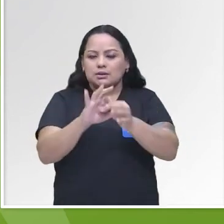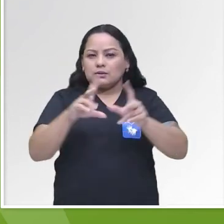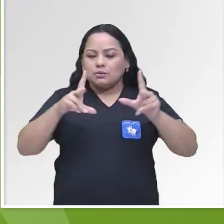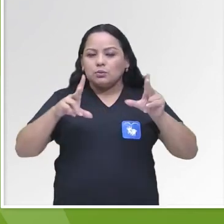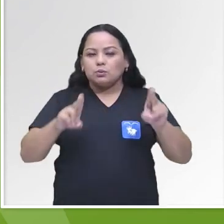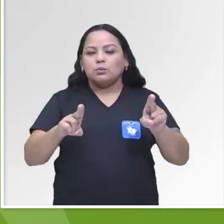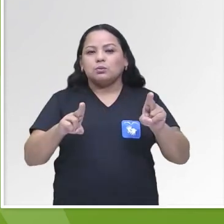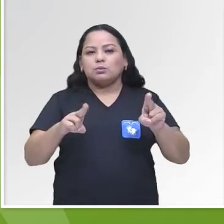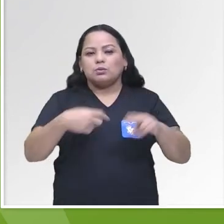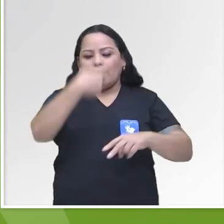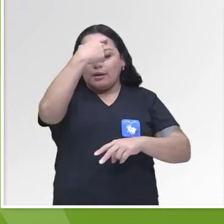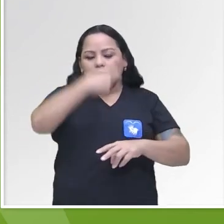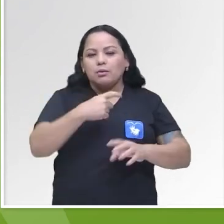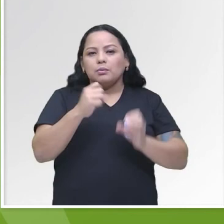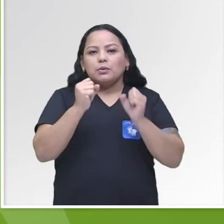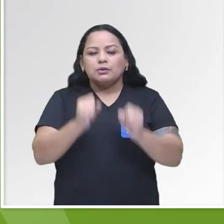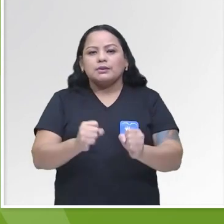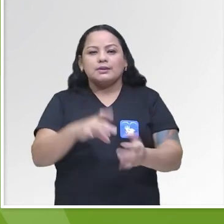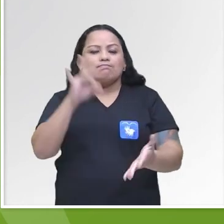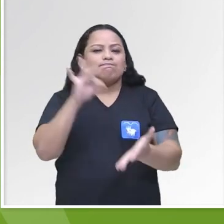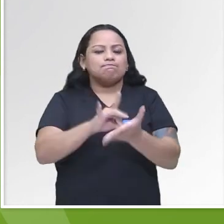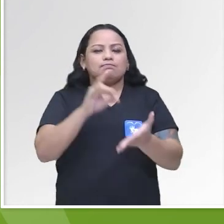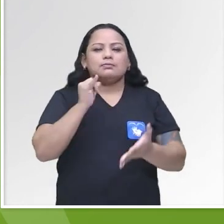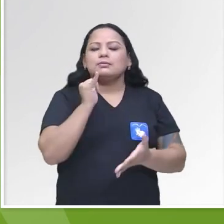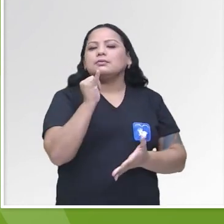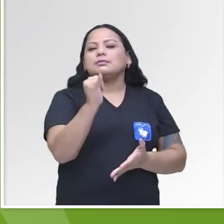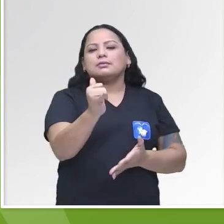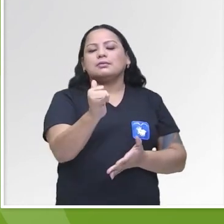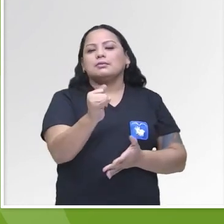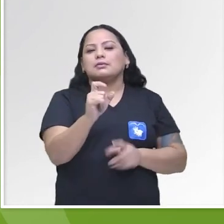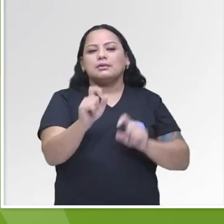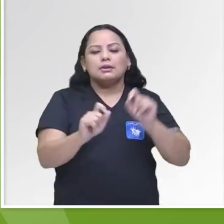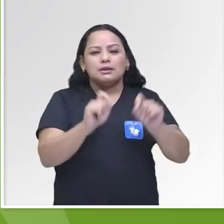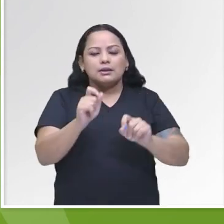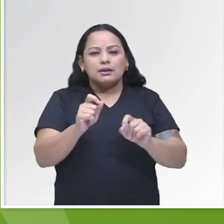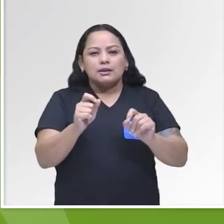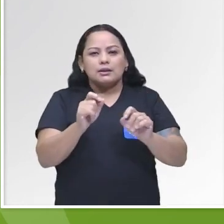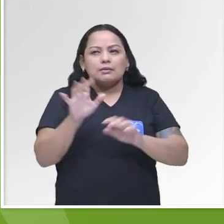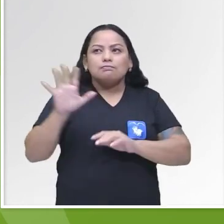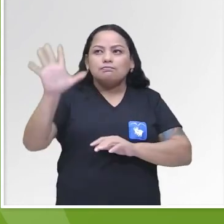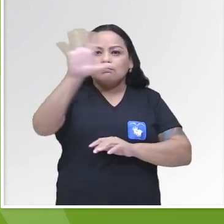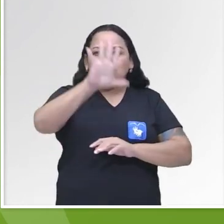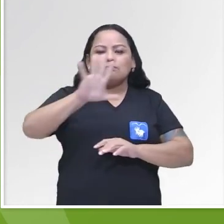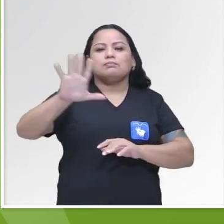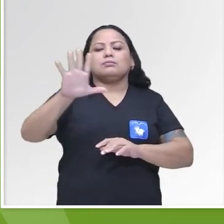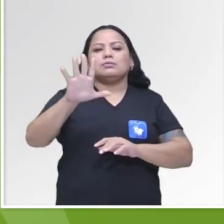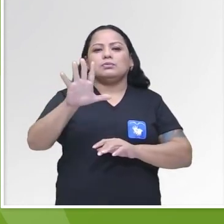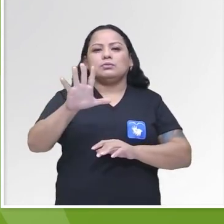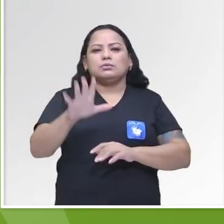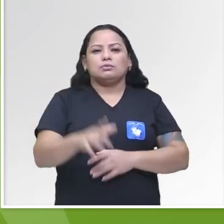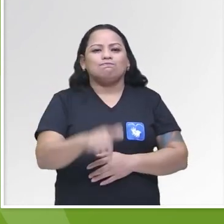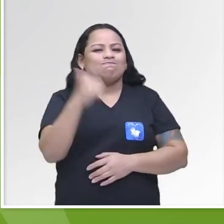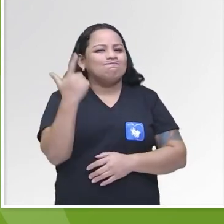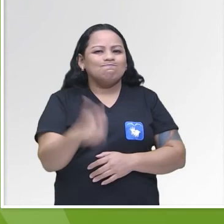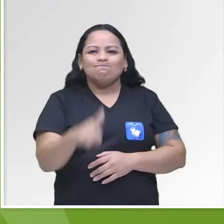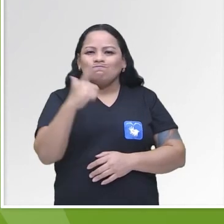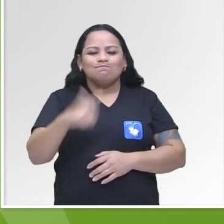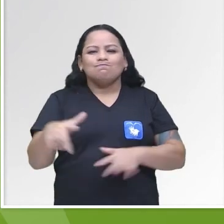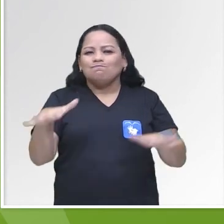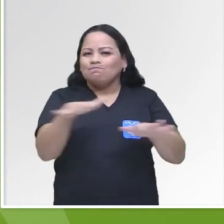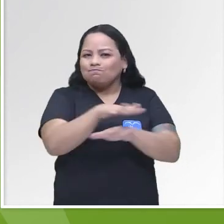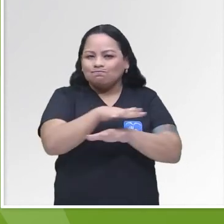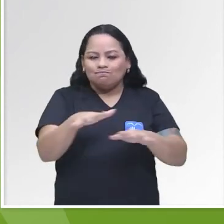iguais, eu vou poder afirmar que esse composto orgânico não apresenta a